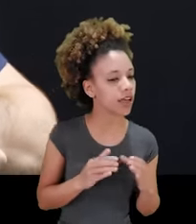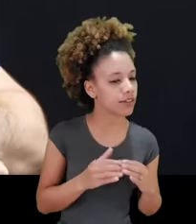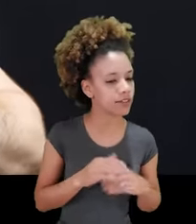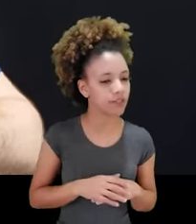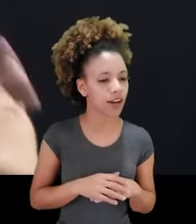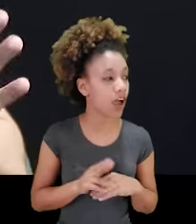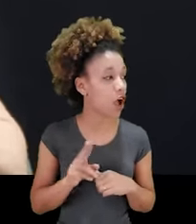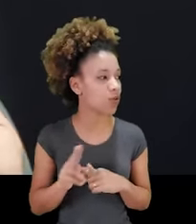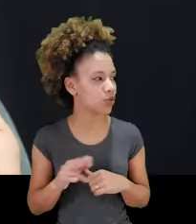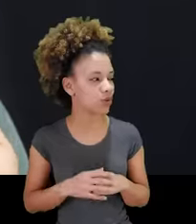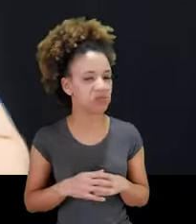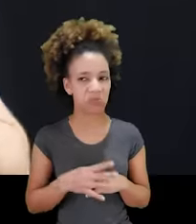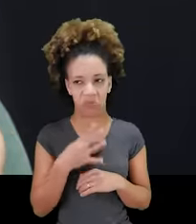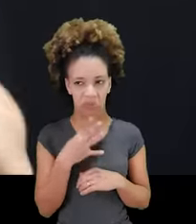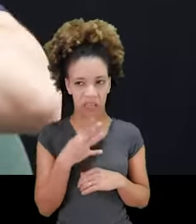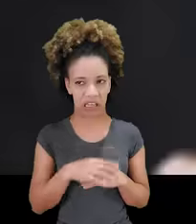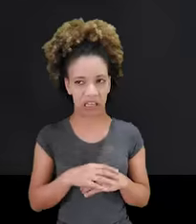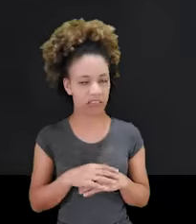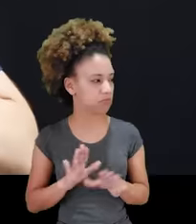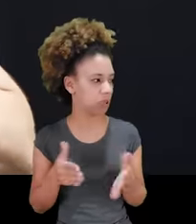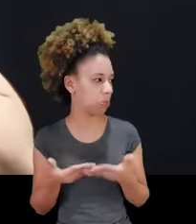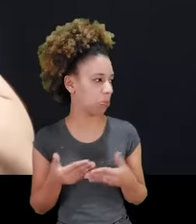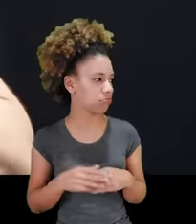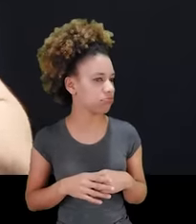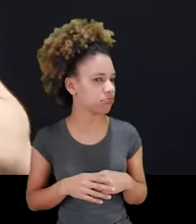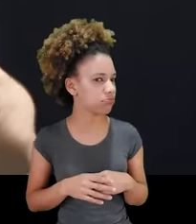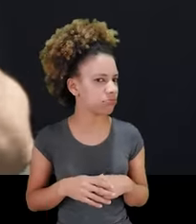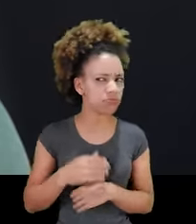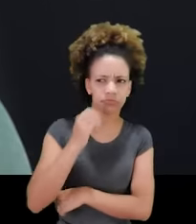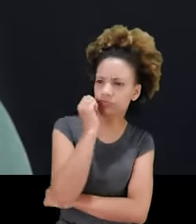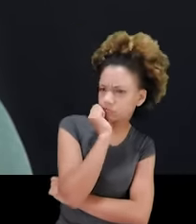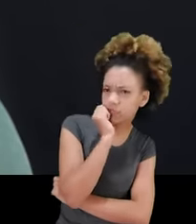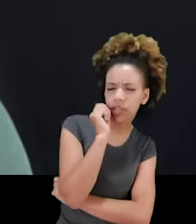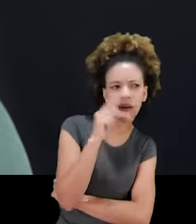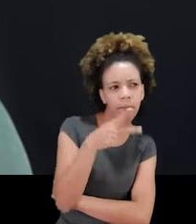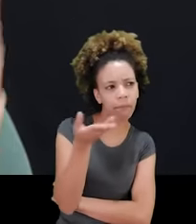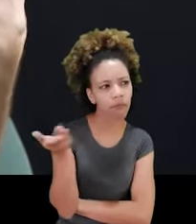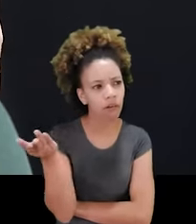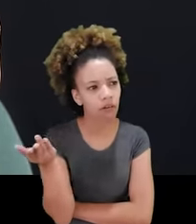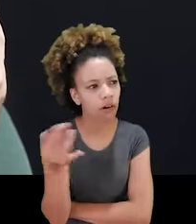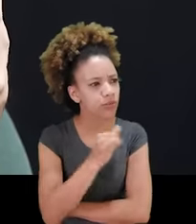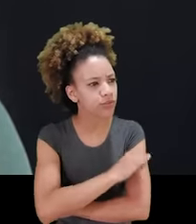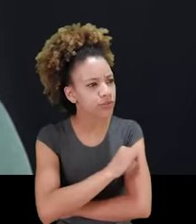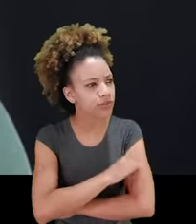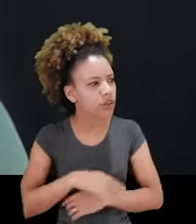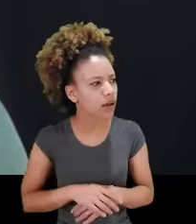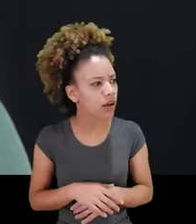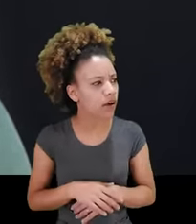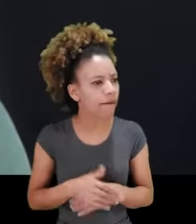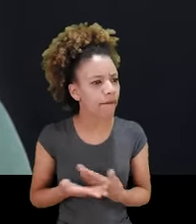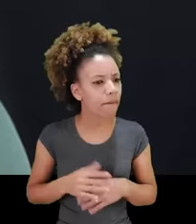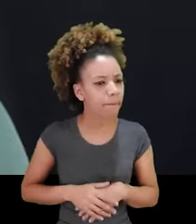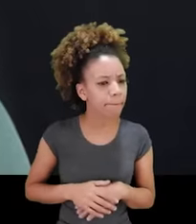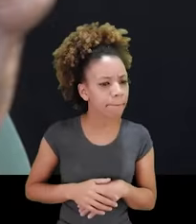fala seu nome lá, não entra, o cara não conhece. Okay. Tem uma coisa meio assim que eu falo assim, porra, bicho, eu saí do Rio de Janeiro pra tomar a perna